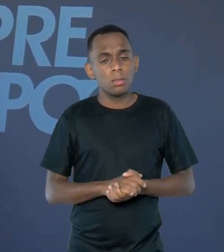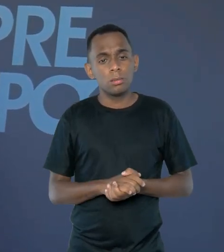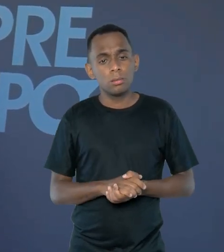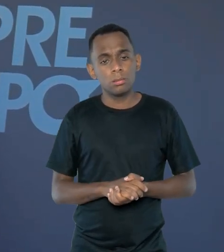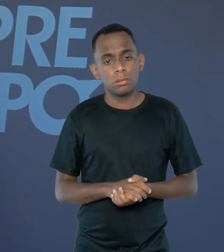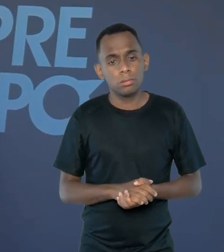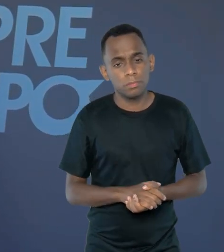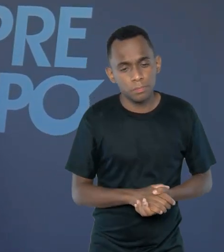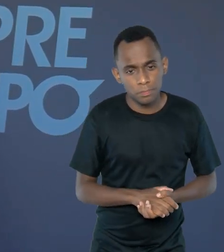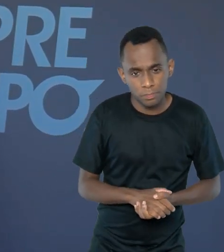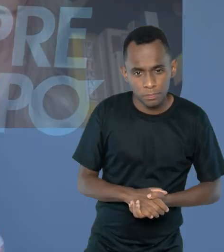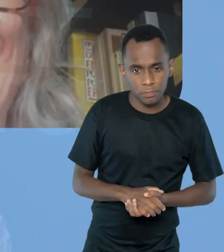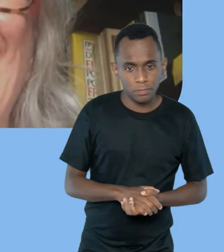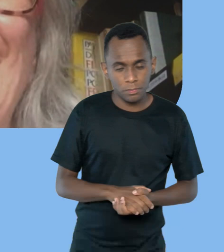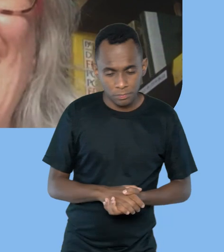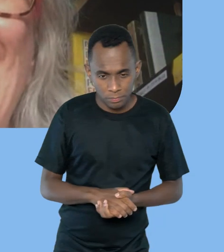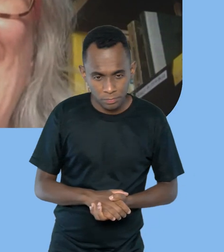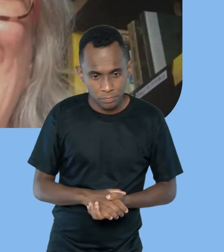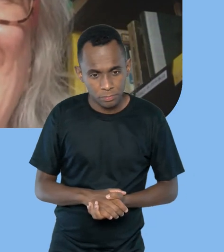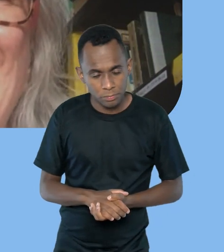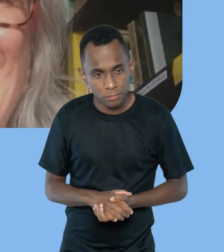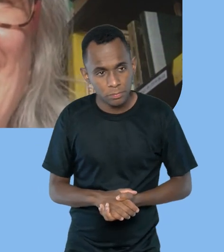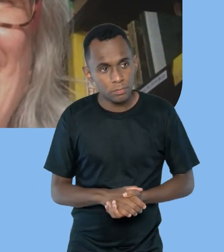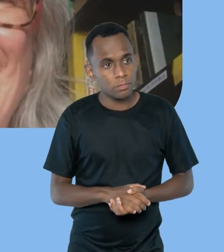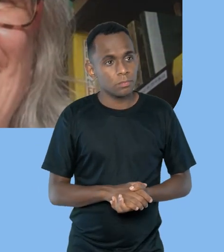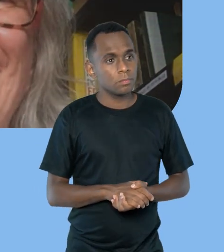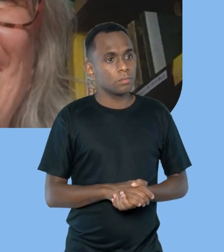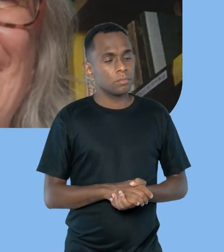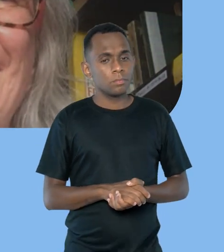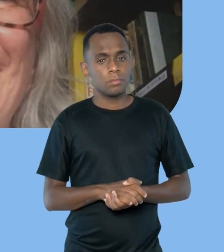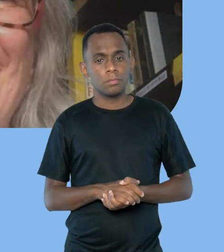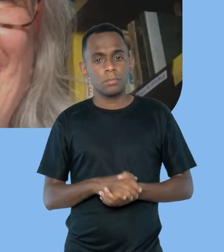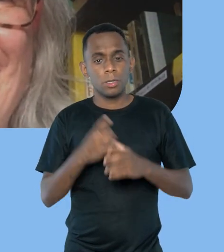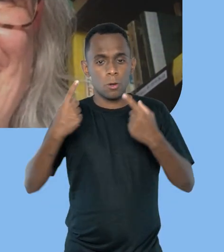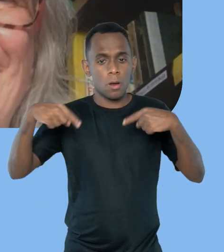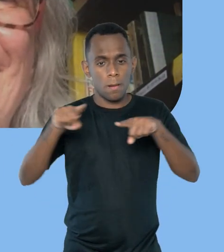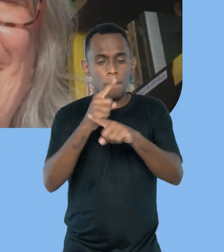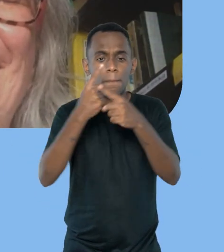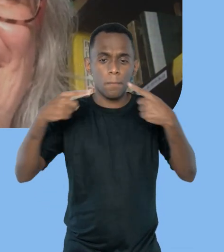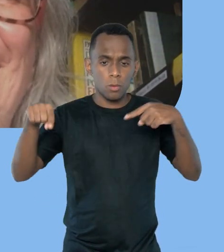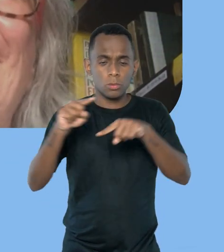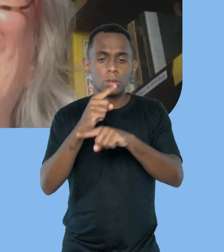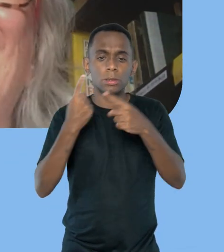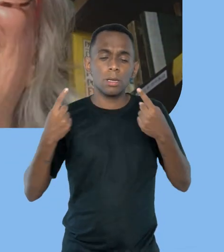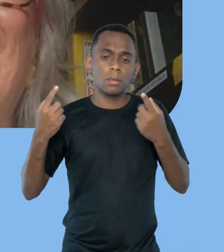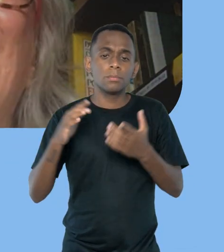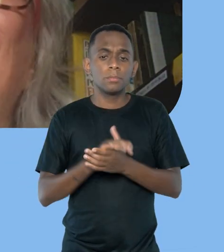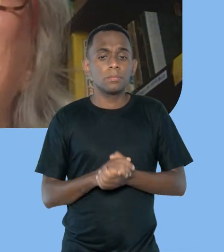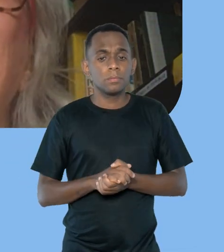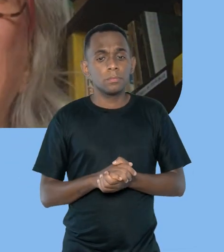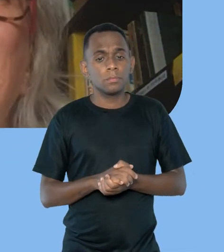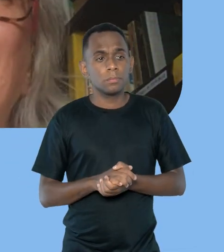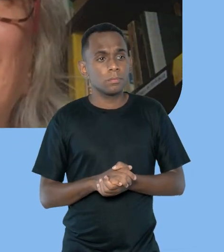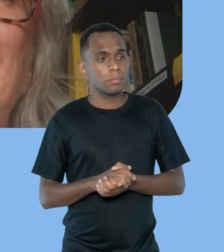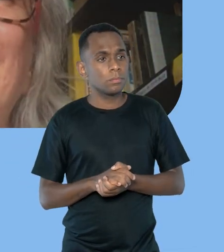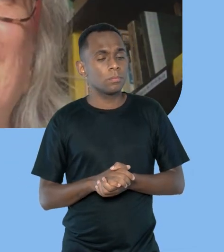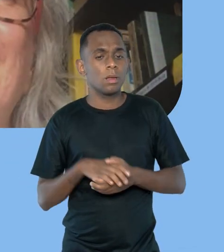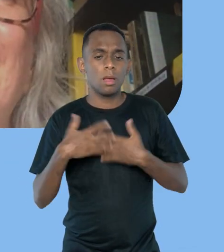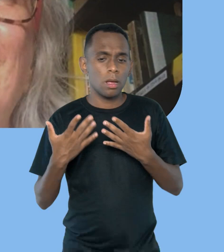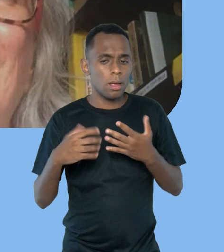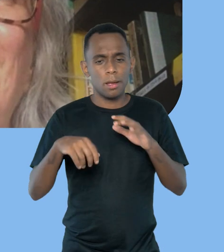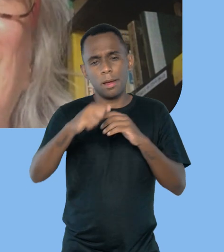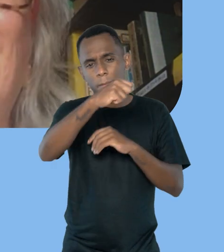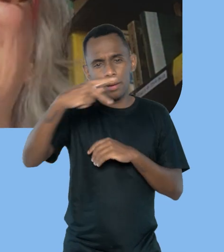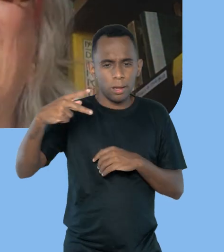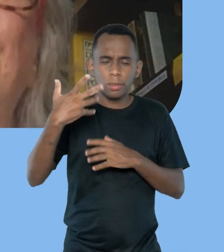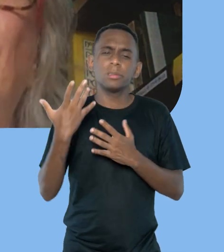Spotify. EP. A EP é uma música, né? Como uma música. Mas hoje em dia a gente usa as